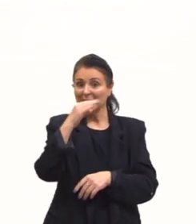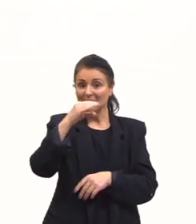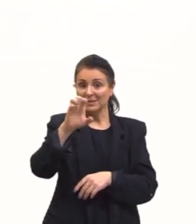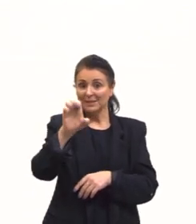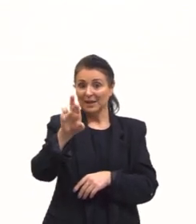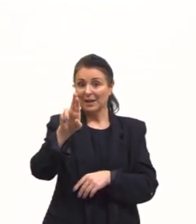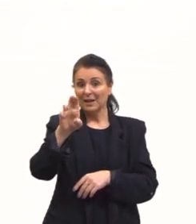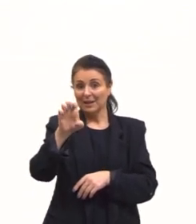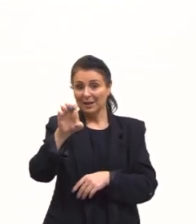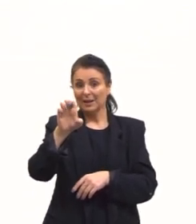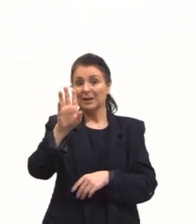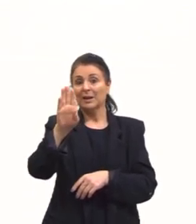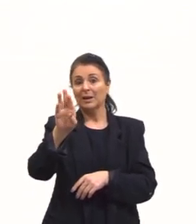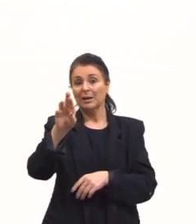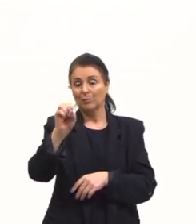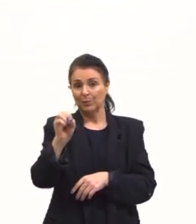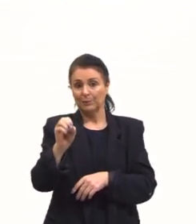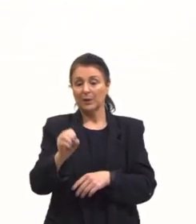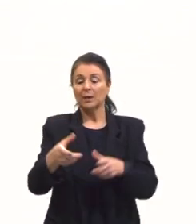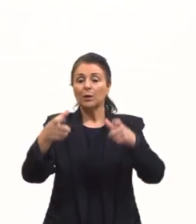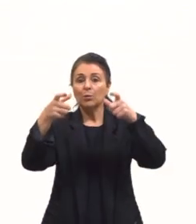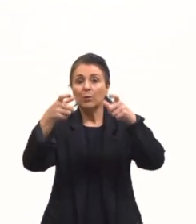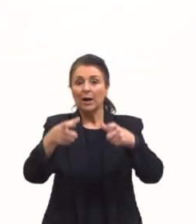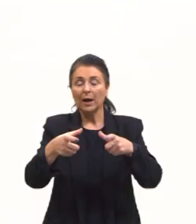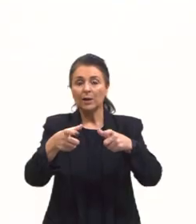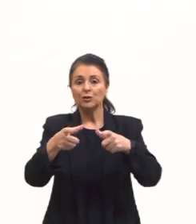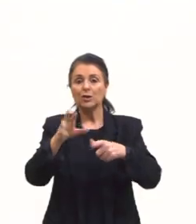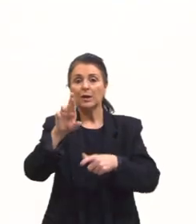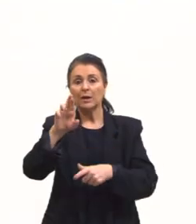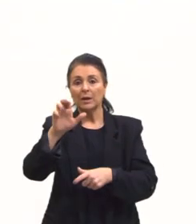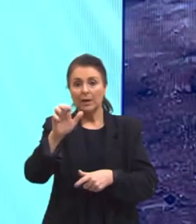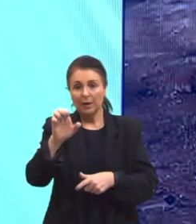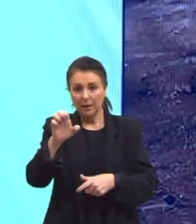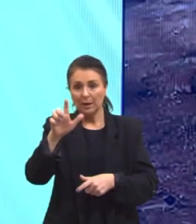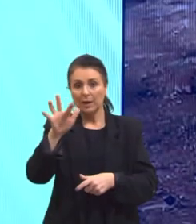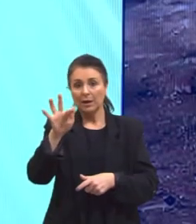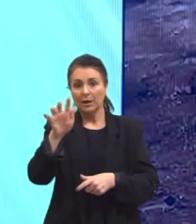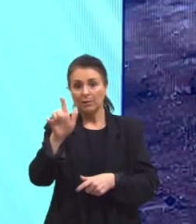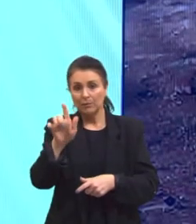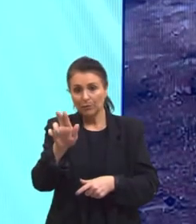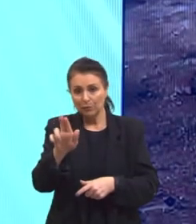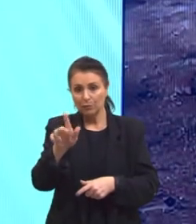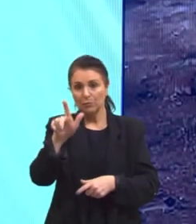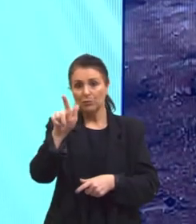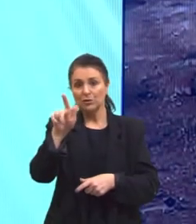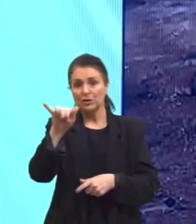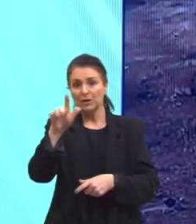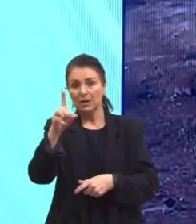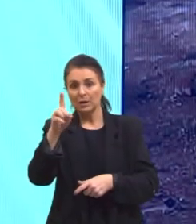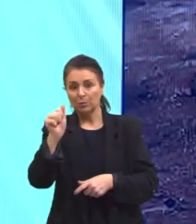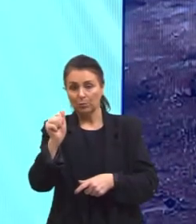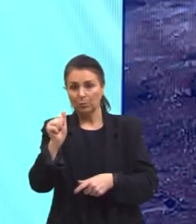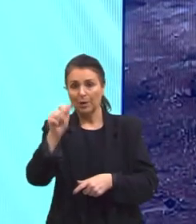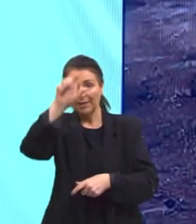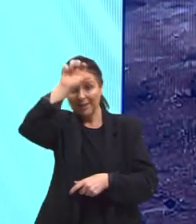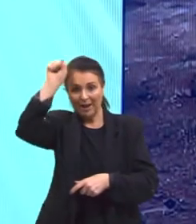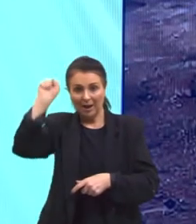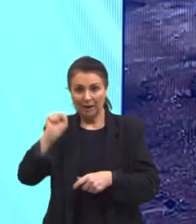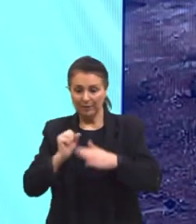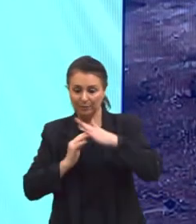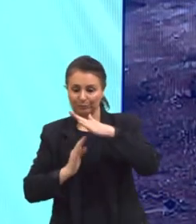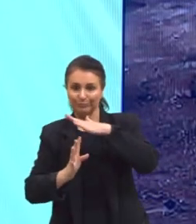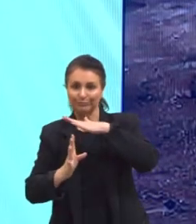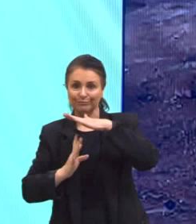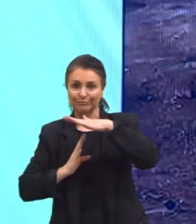local aí de refugiados na África né são quase um campo de concentração dessas pessoas né